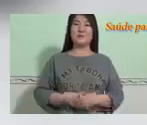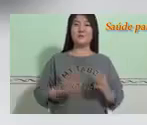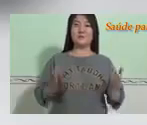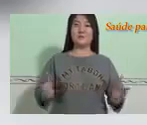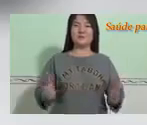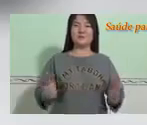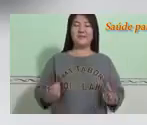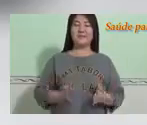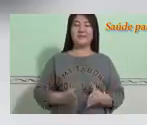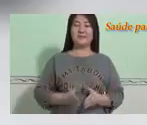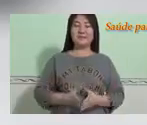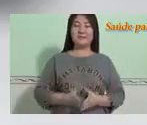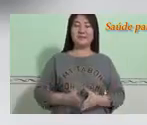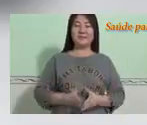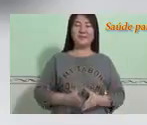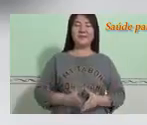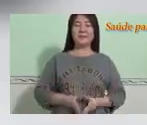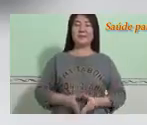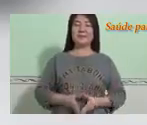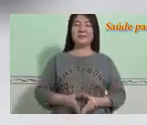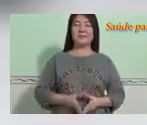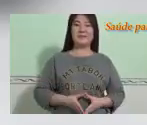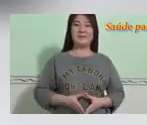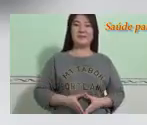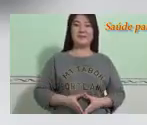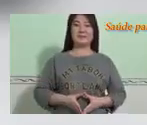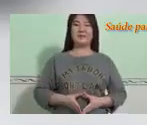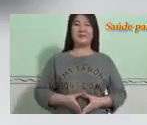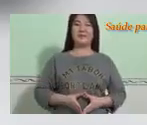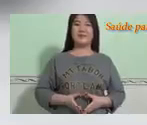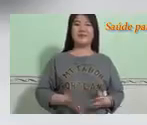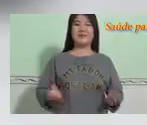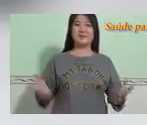GICADOHIVSEJ ADE até acento agudo 3 meses.